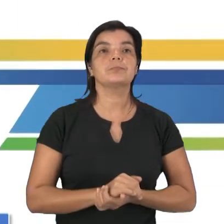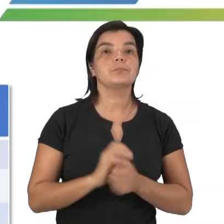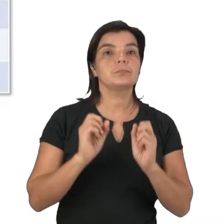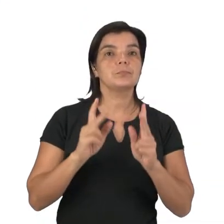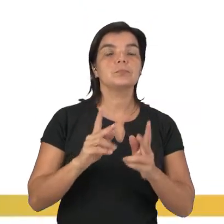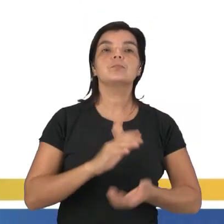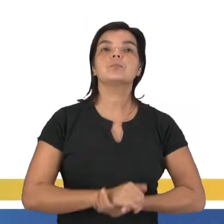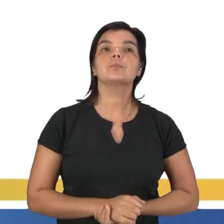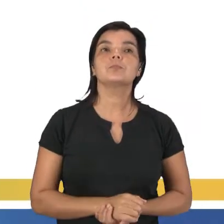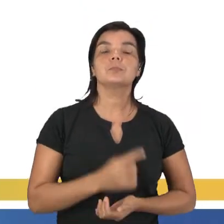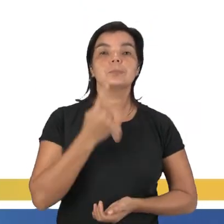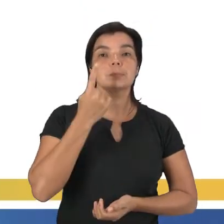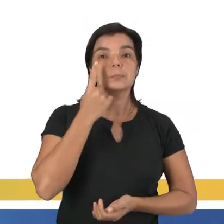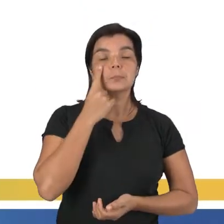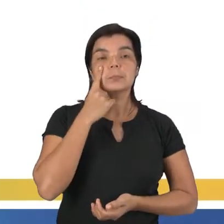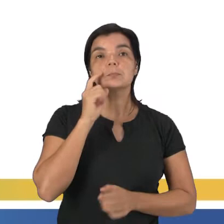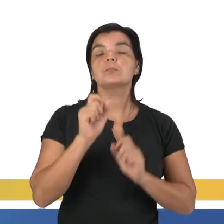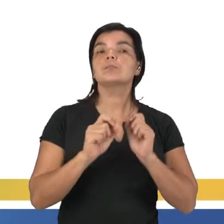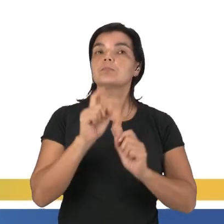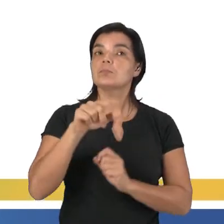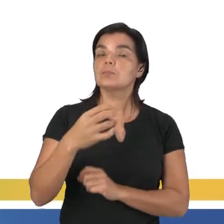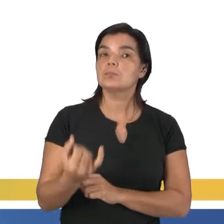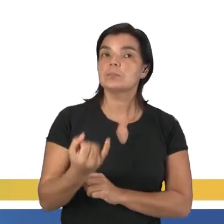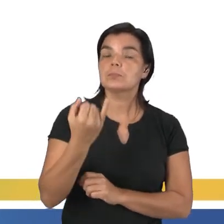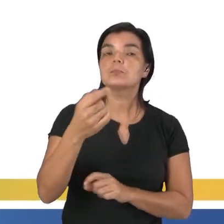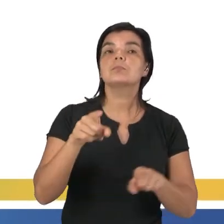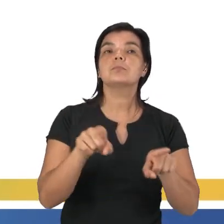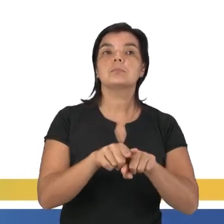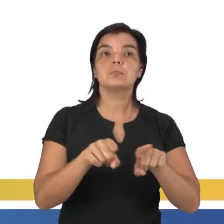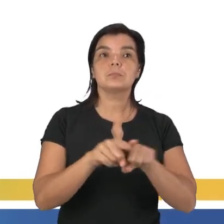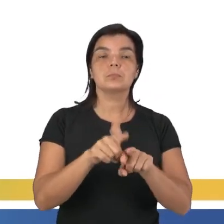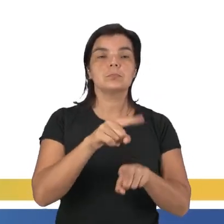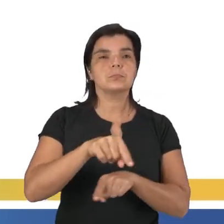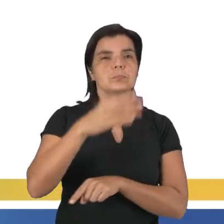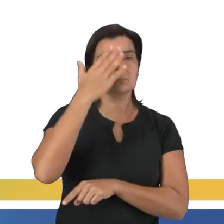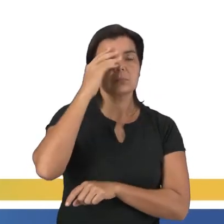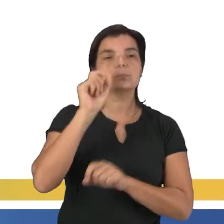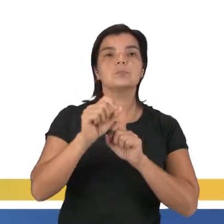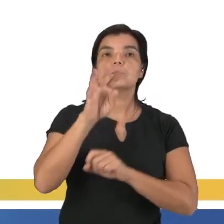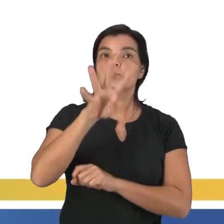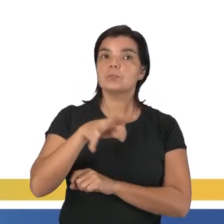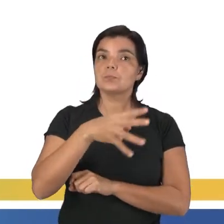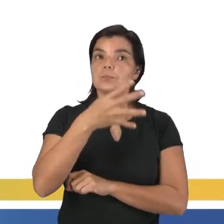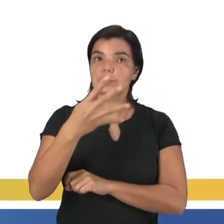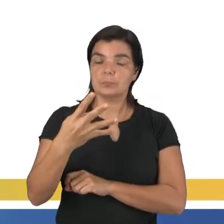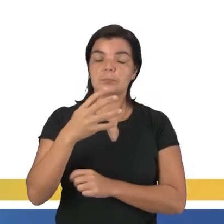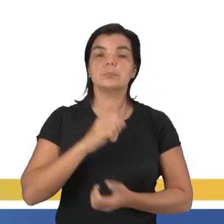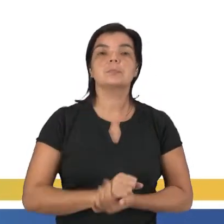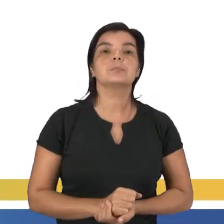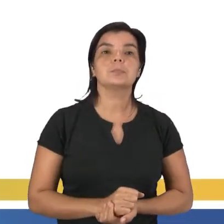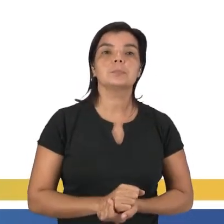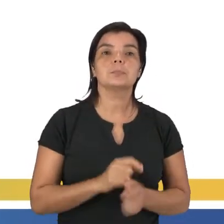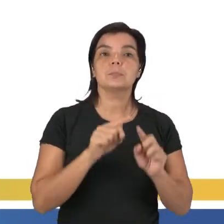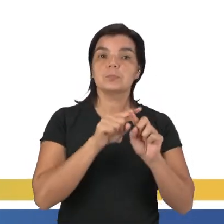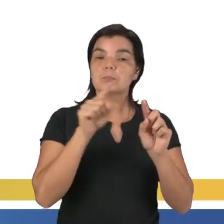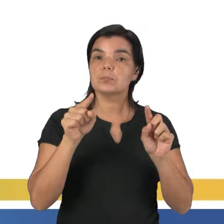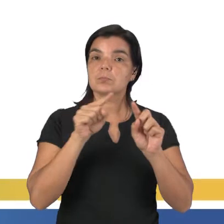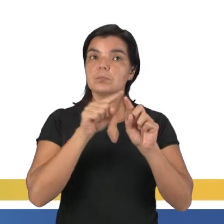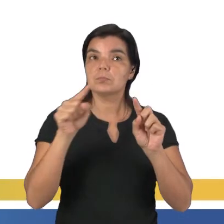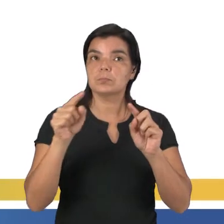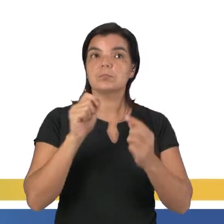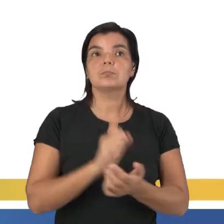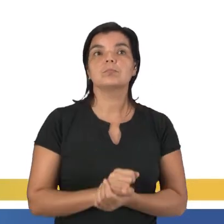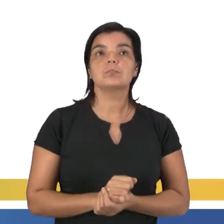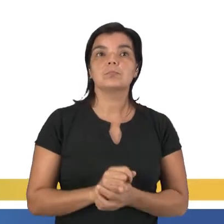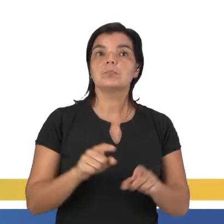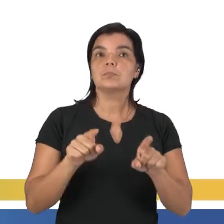ok? Tirando essa parte, é importante também você saber aquela tabela de conversão, né? A gente tem ali no meio a